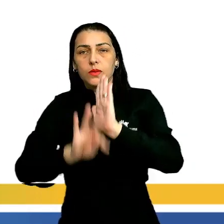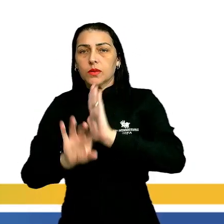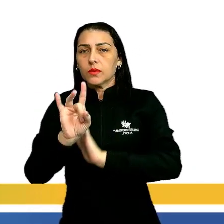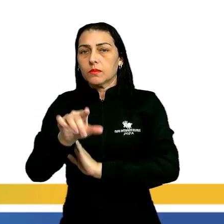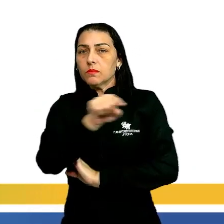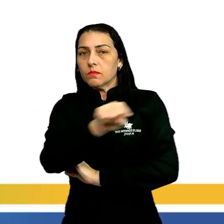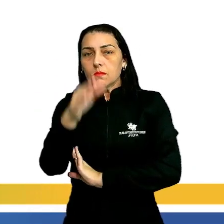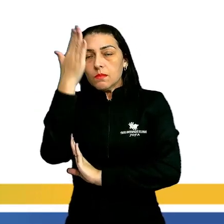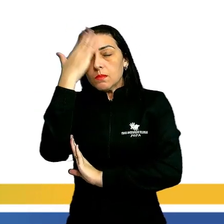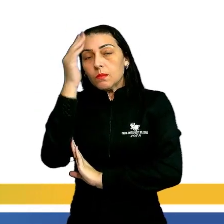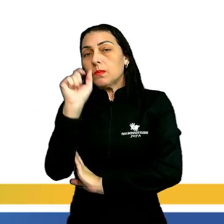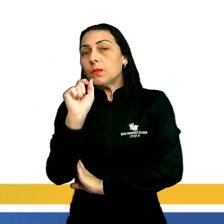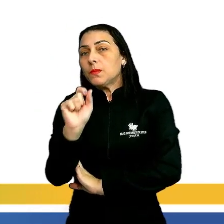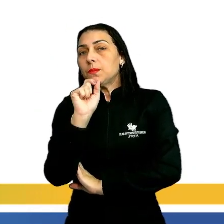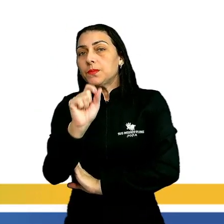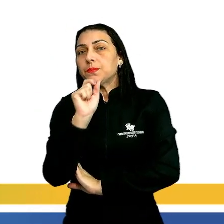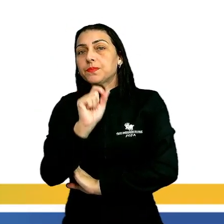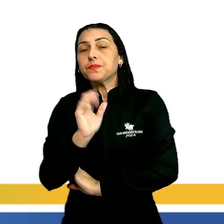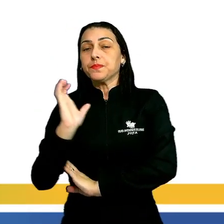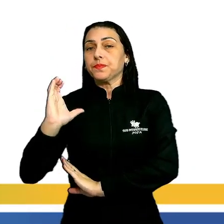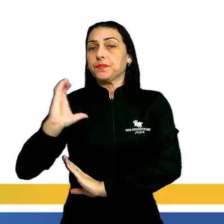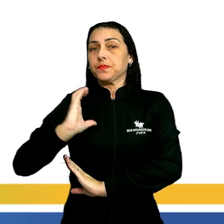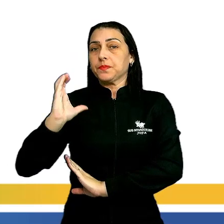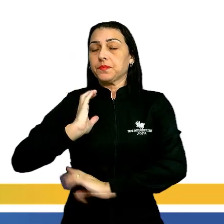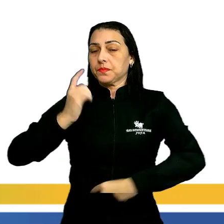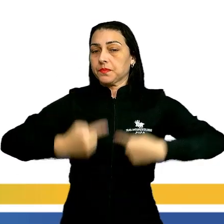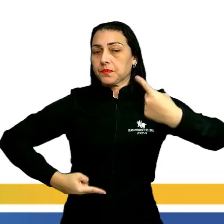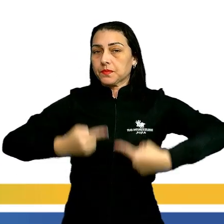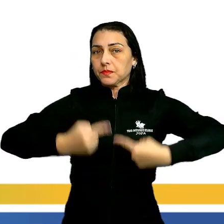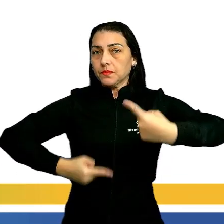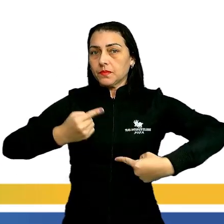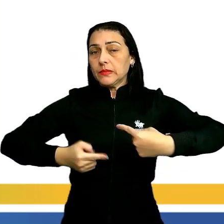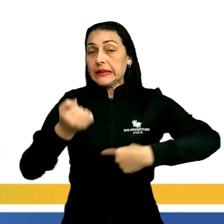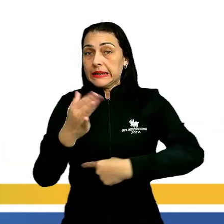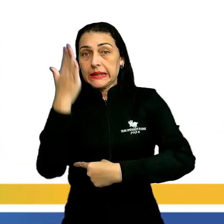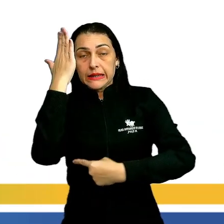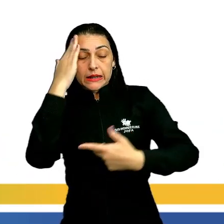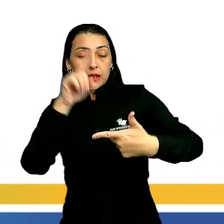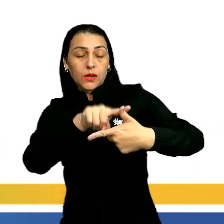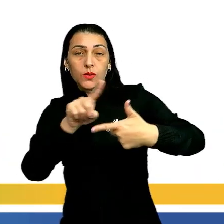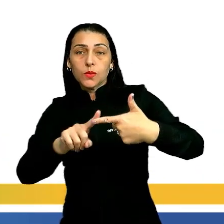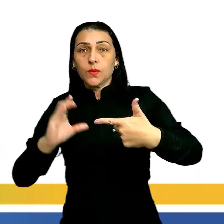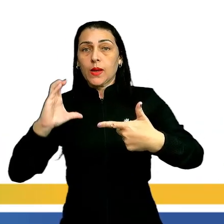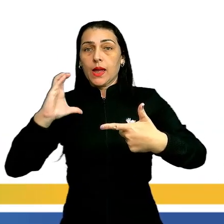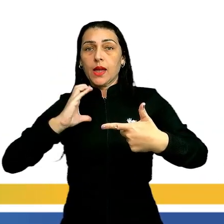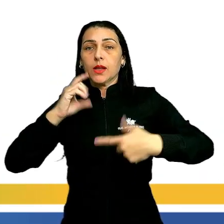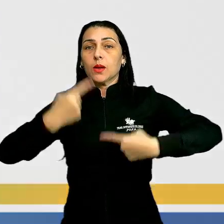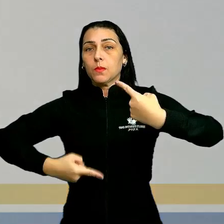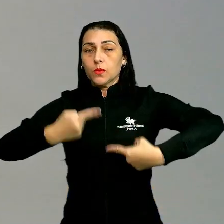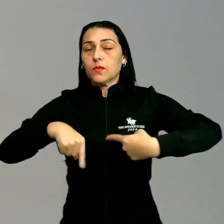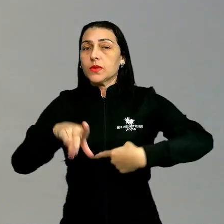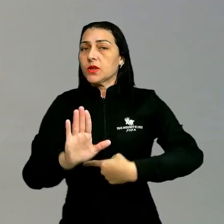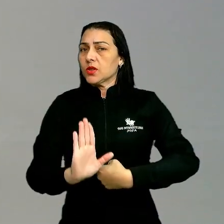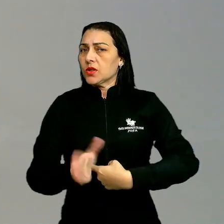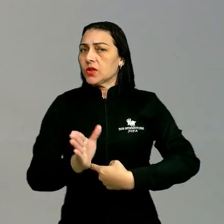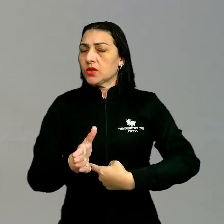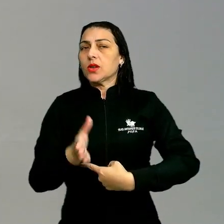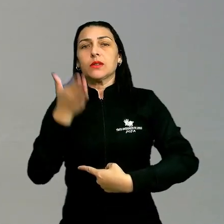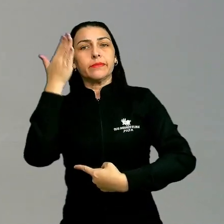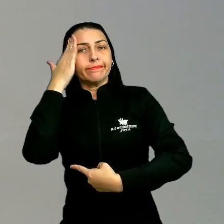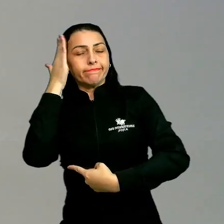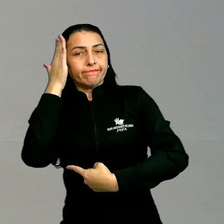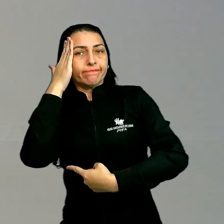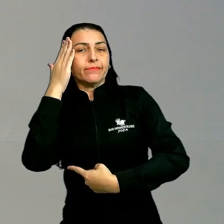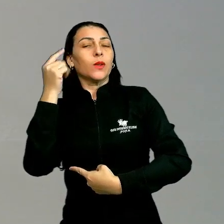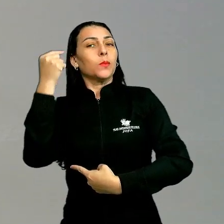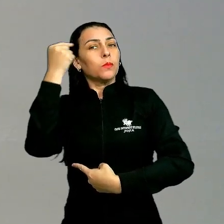você entender o seguinte: ética e política. Se entender ética e política, aí você já estará